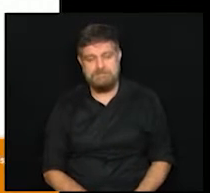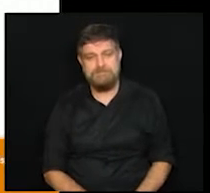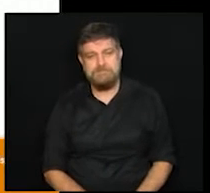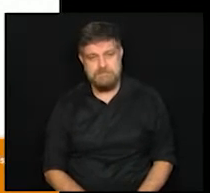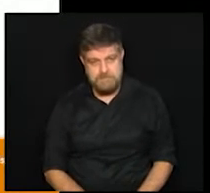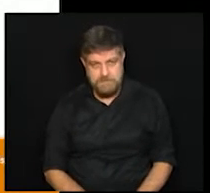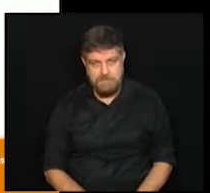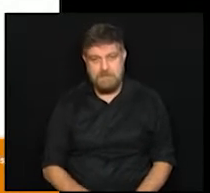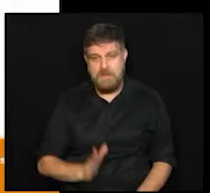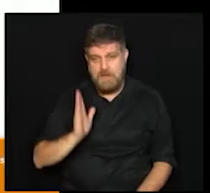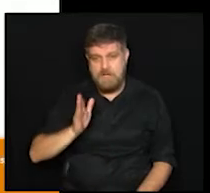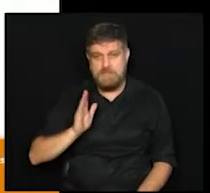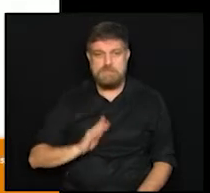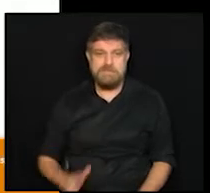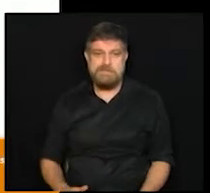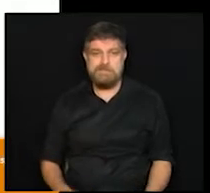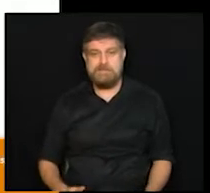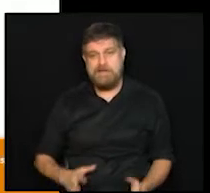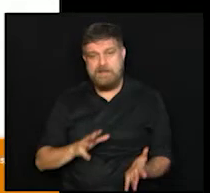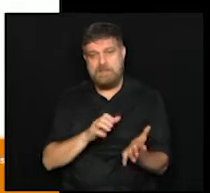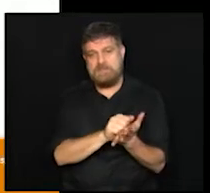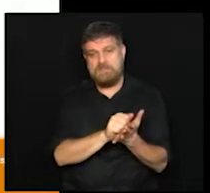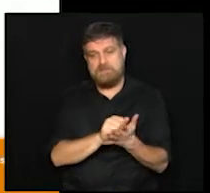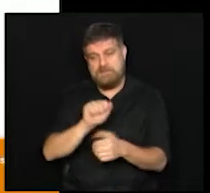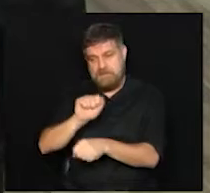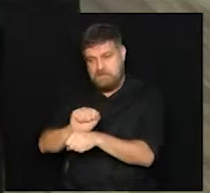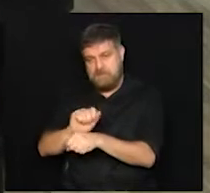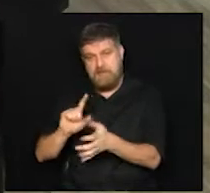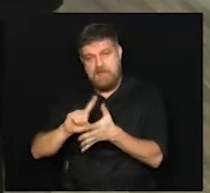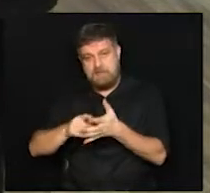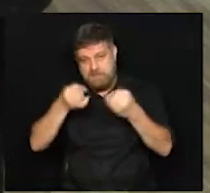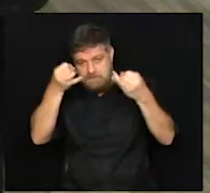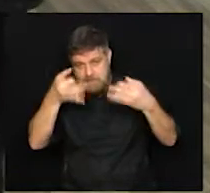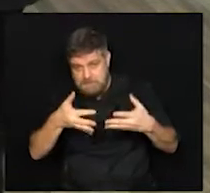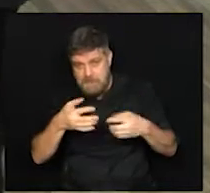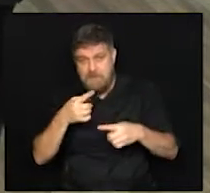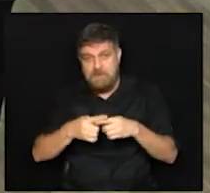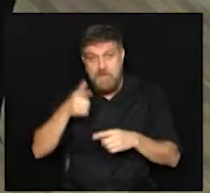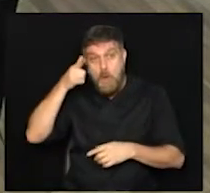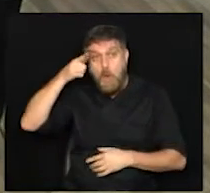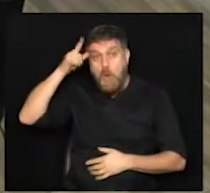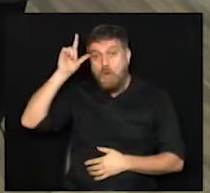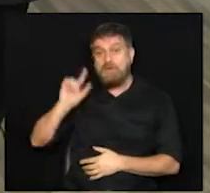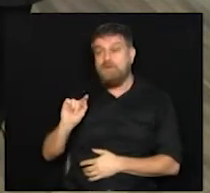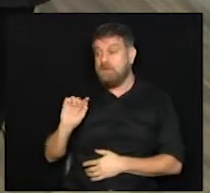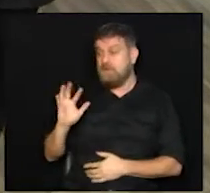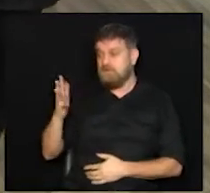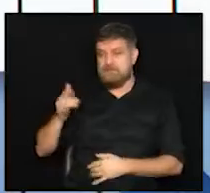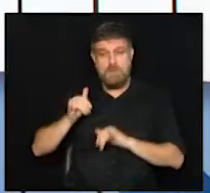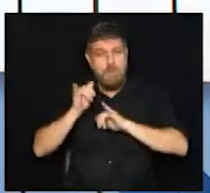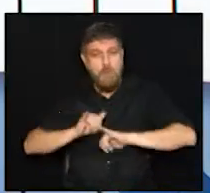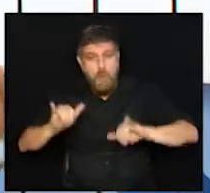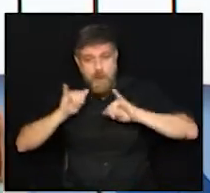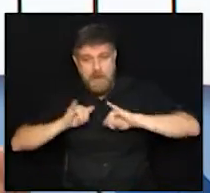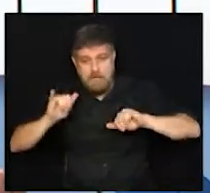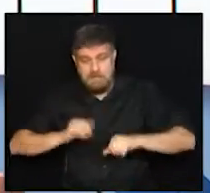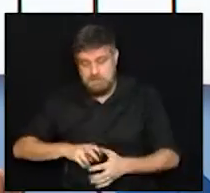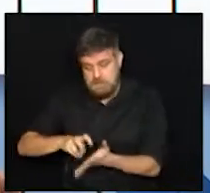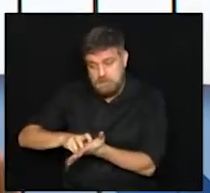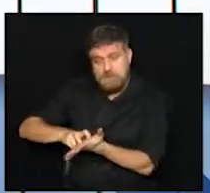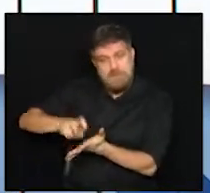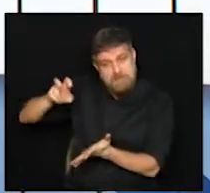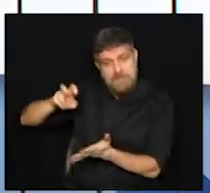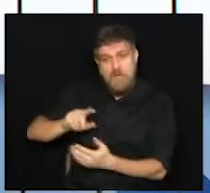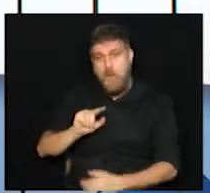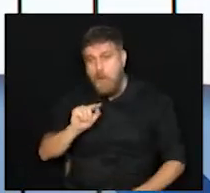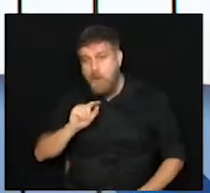vacina.campinas.sp.gov.br, já acabaram as doses para o agendamento. Daqui a pouco a gente fala sobre isso, porque ontem, inclusive, foi o anúncio logo de manhã